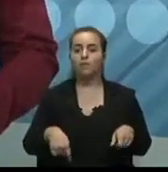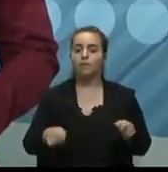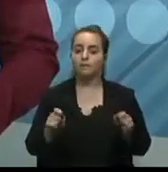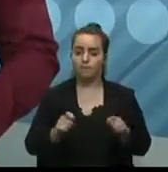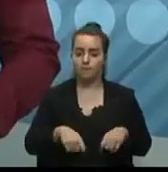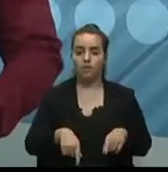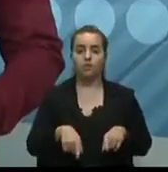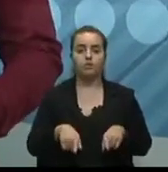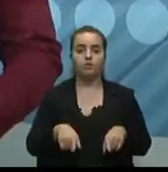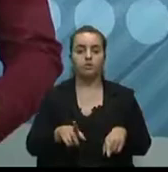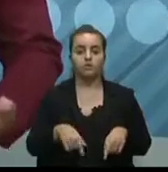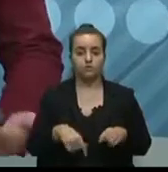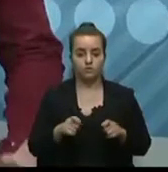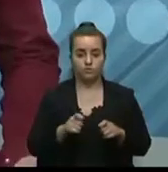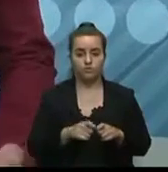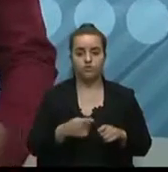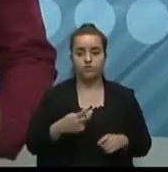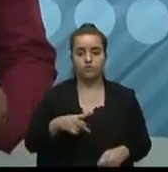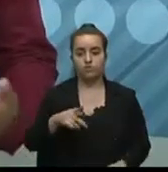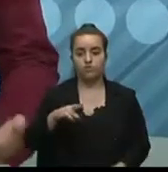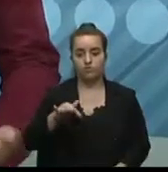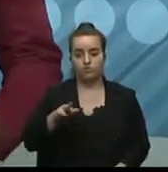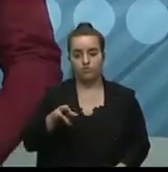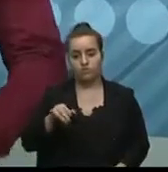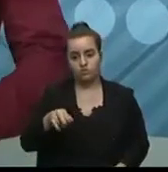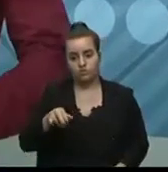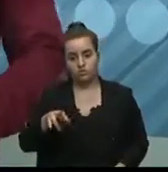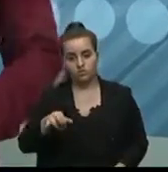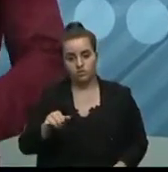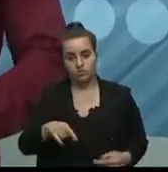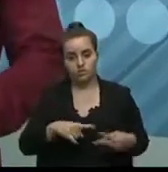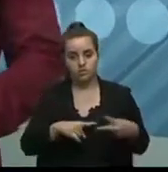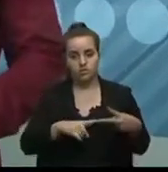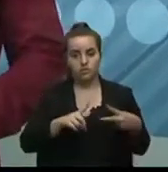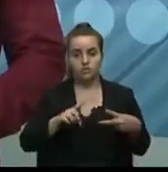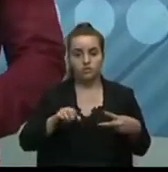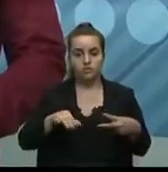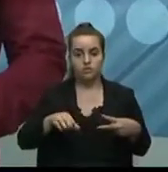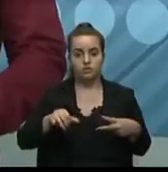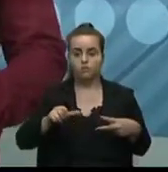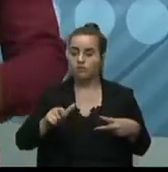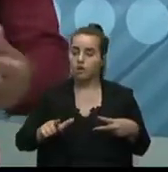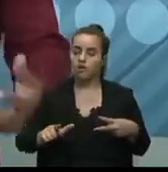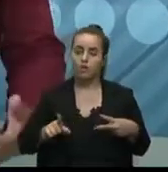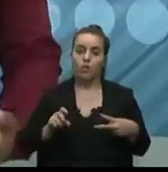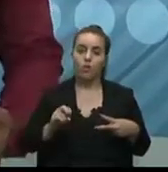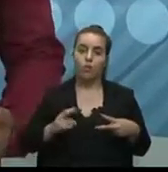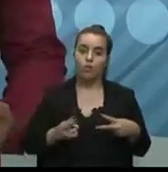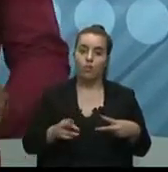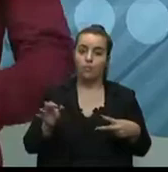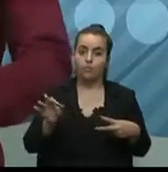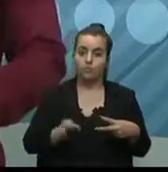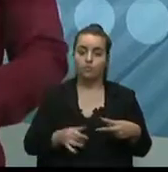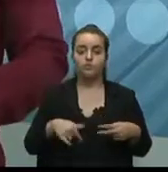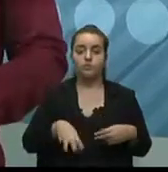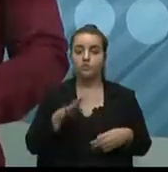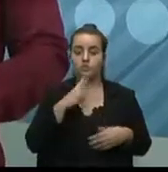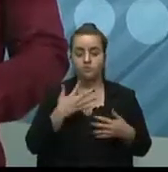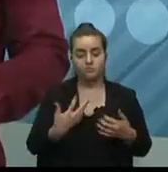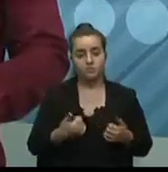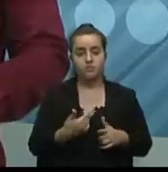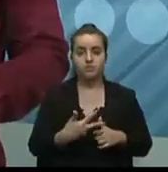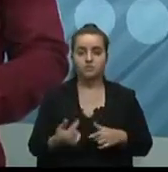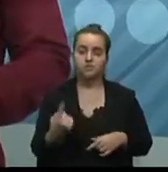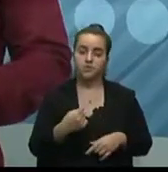ser determinada na sua forma fracionária, decimal ou percentual. Com esses conhecimentos, então, vamos resolver